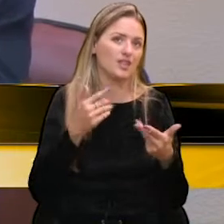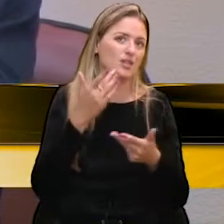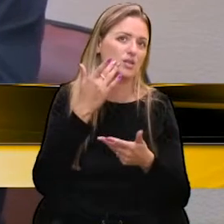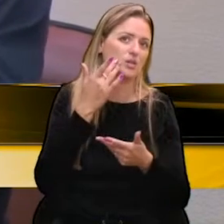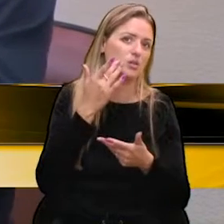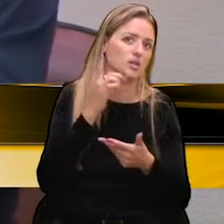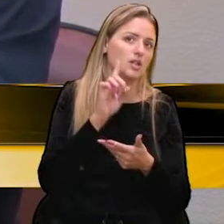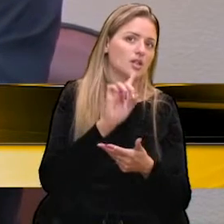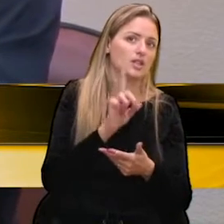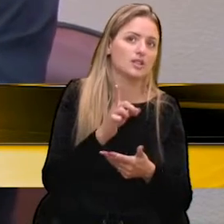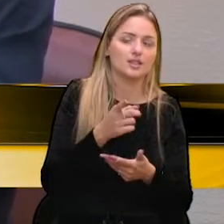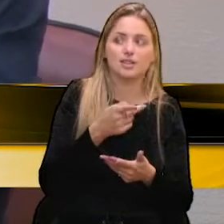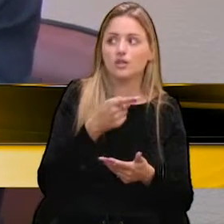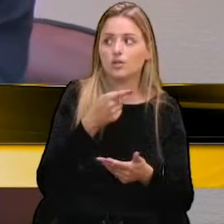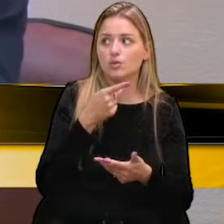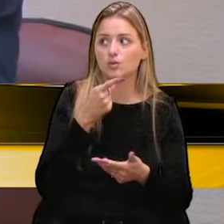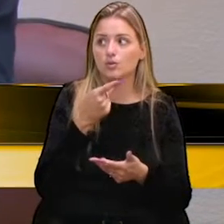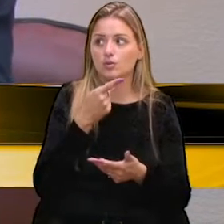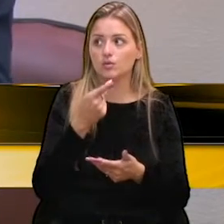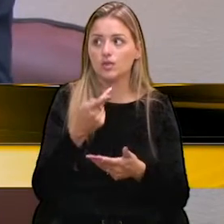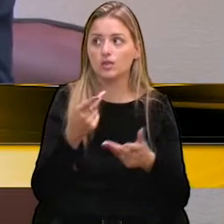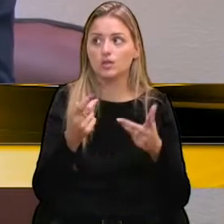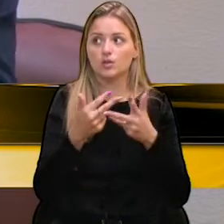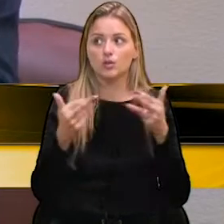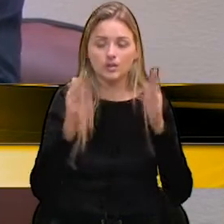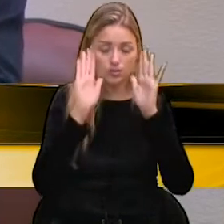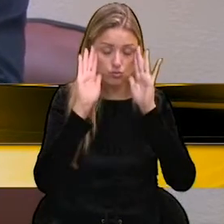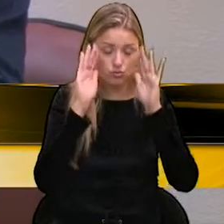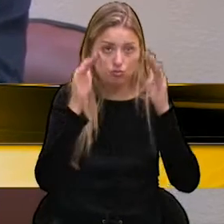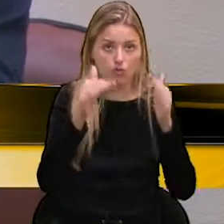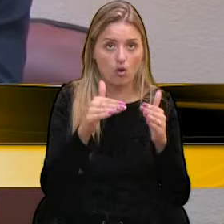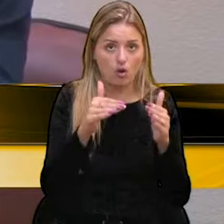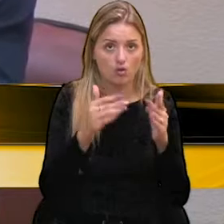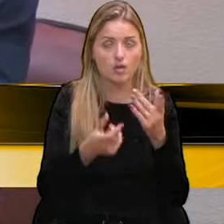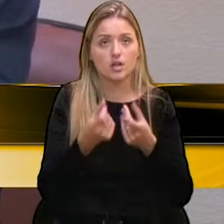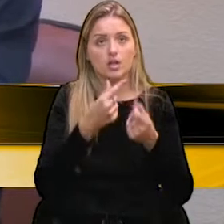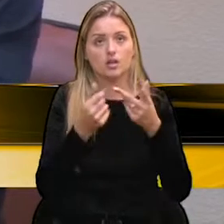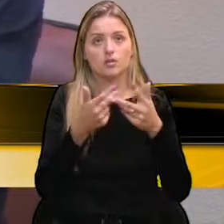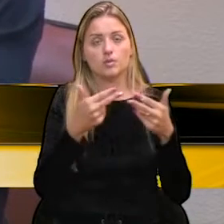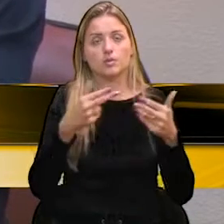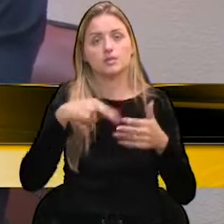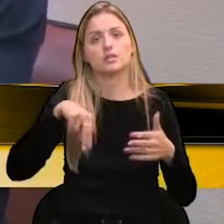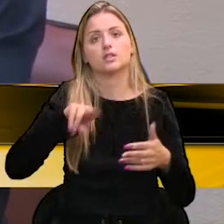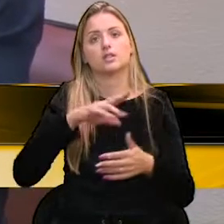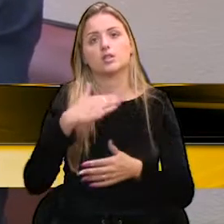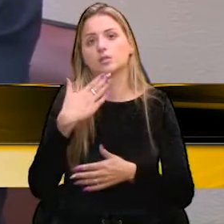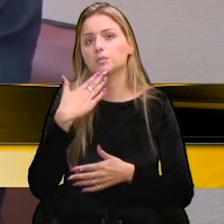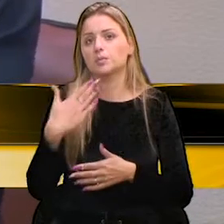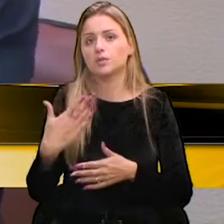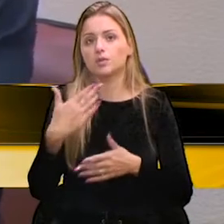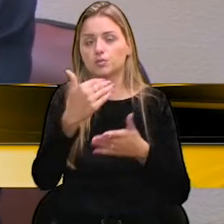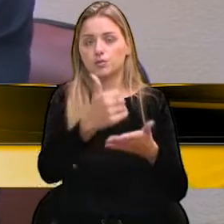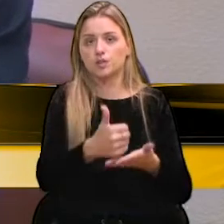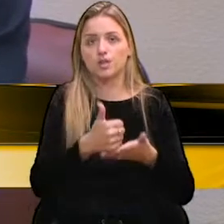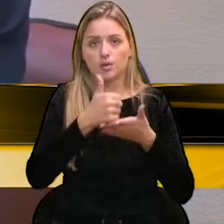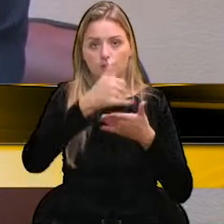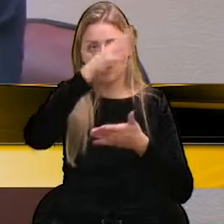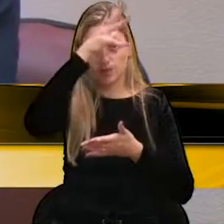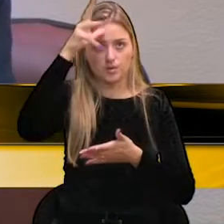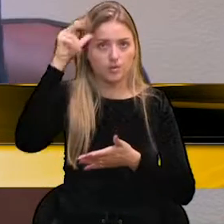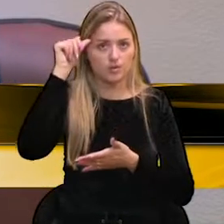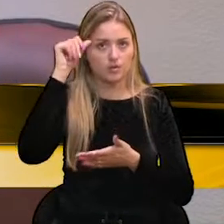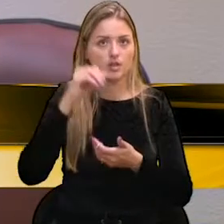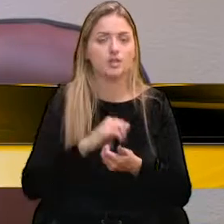ficar trazendo situações, assim, de ser tão enfático em algumas situações em que a gente solicita a colaboração do Poder Público